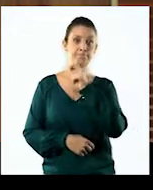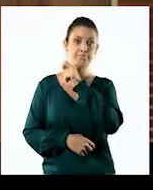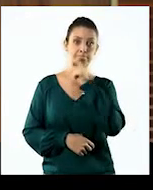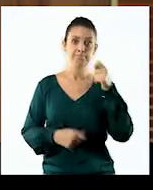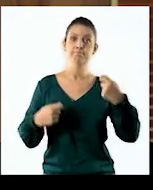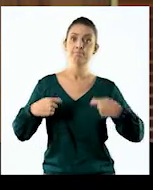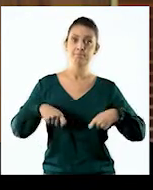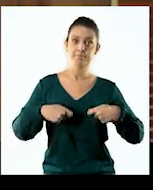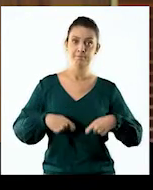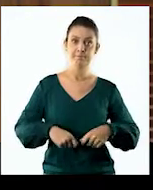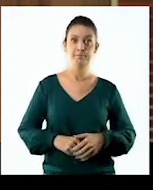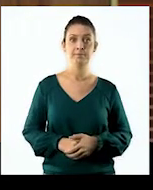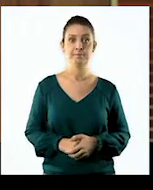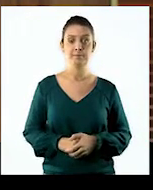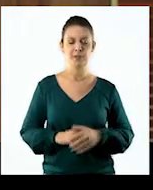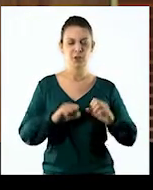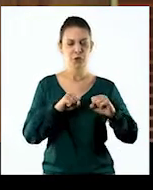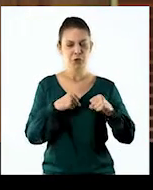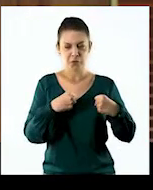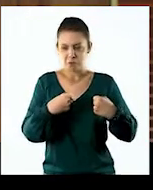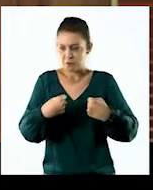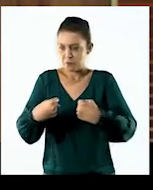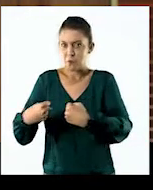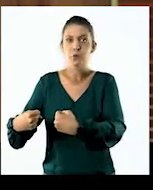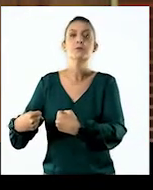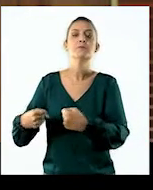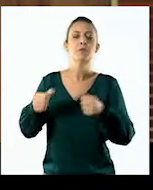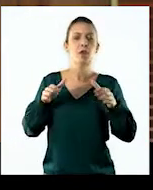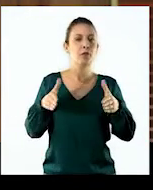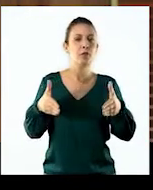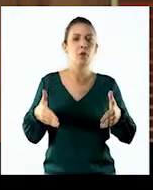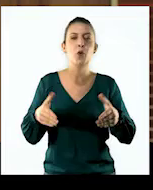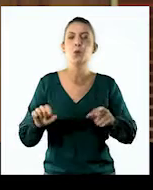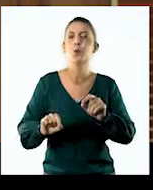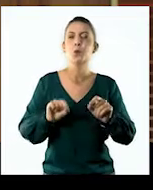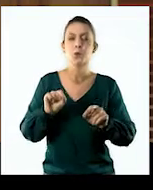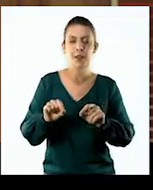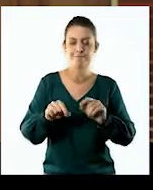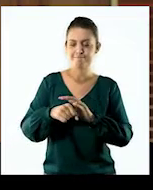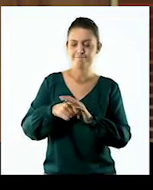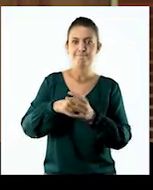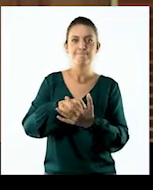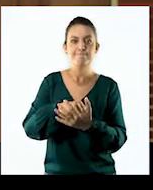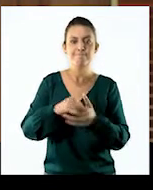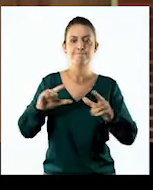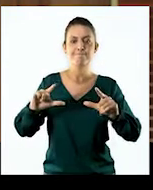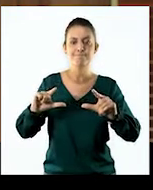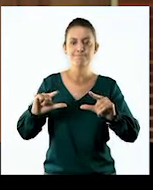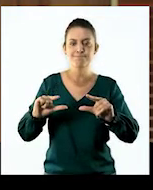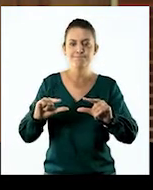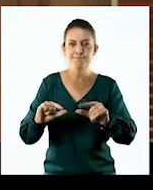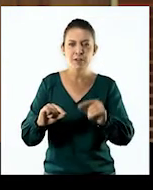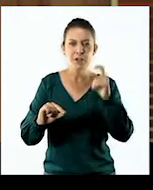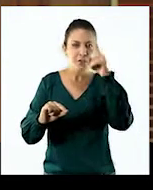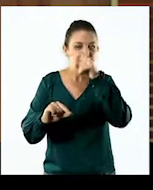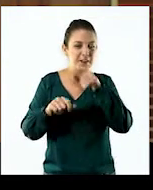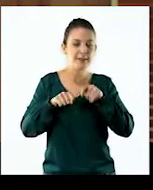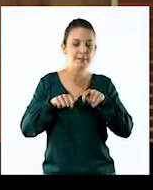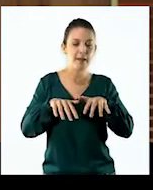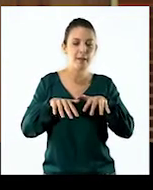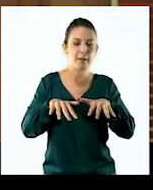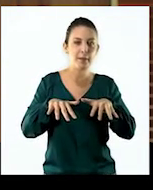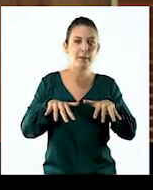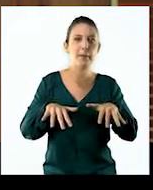sacrifícios são inevitáveis o nosso esforço está todo voltado para que o vírus tenha a